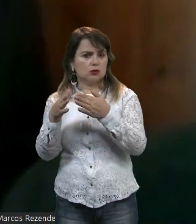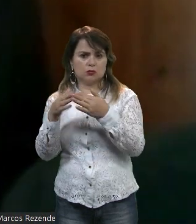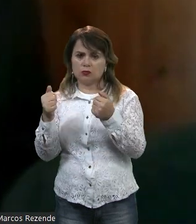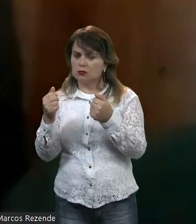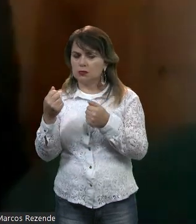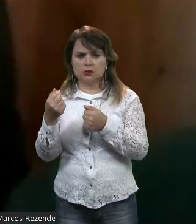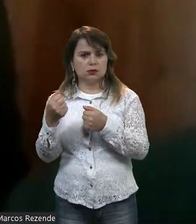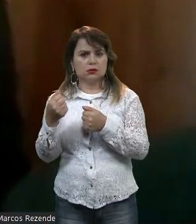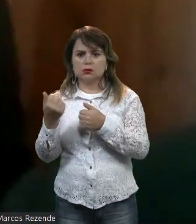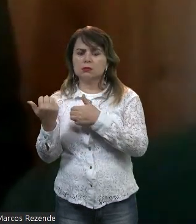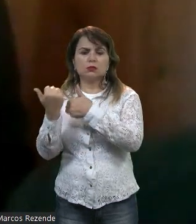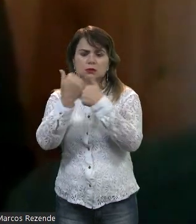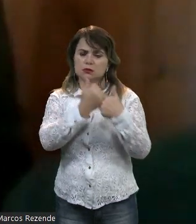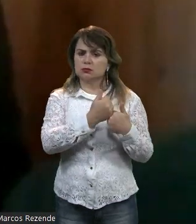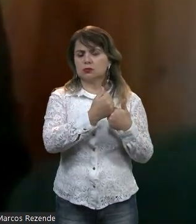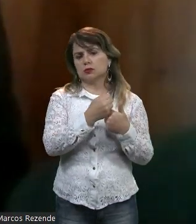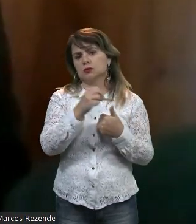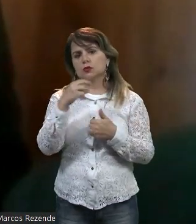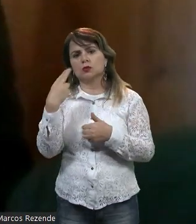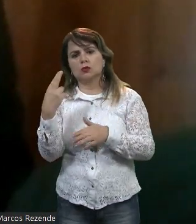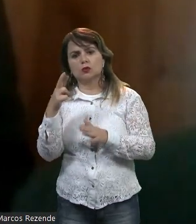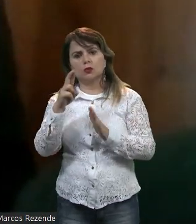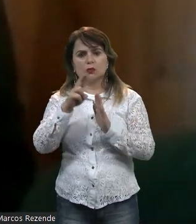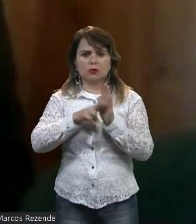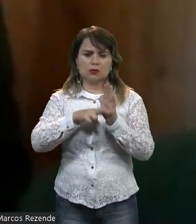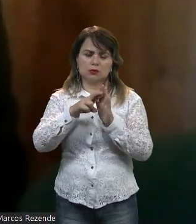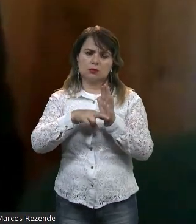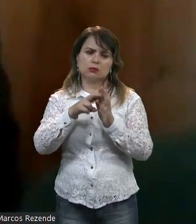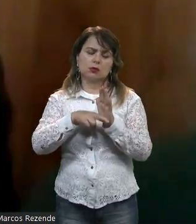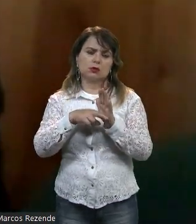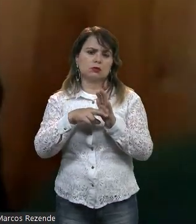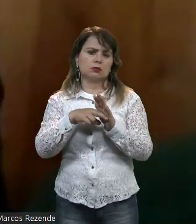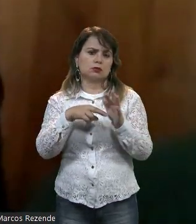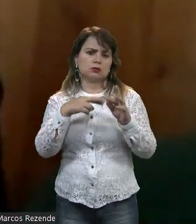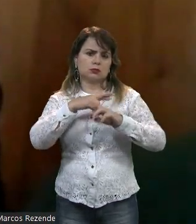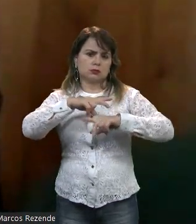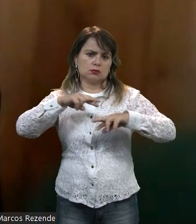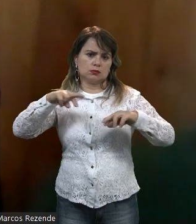algumas dessas indicações, requerimentos e tudo mais.